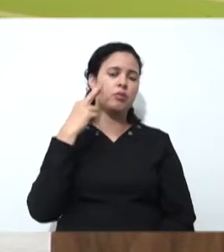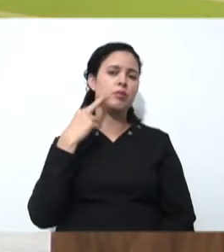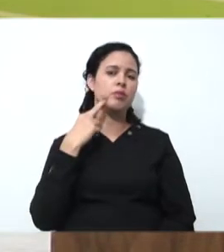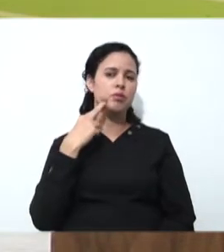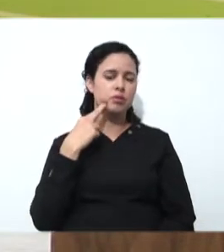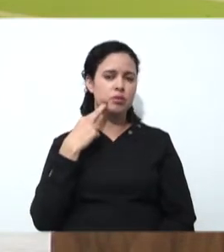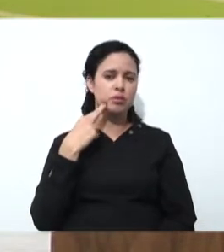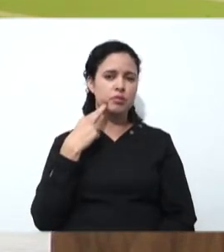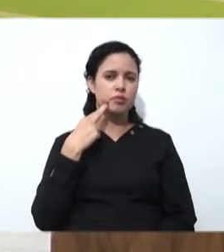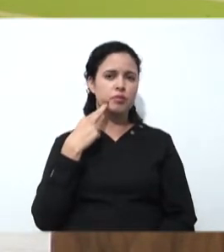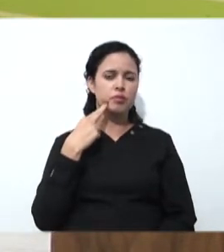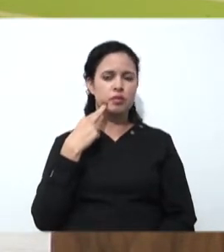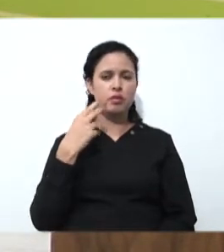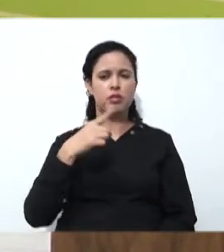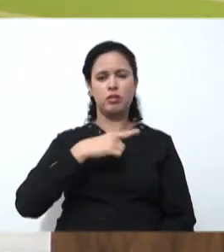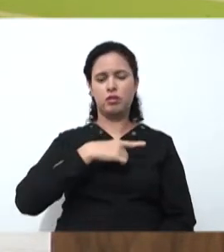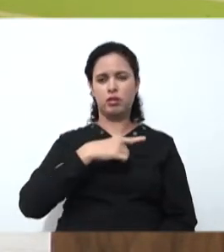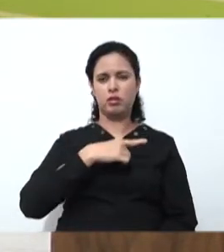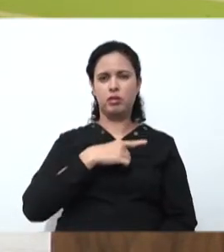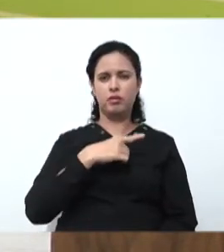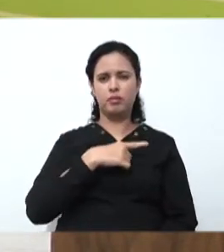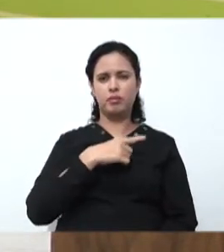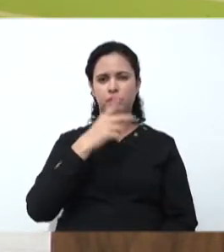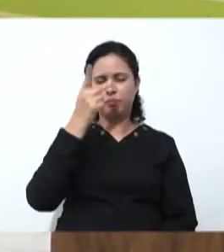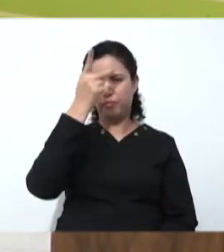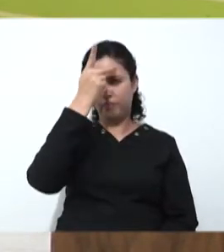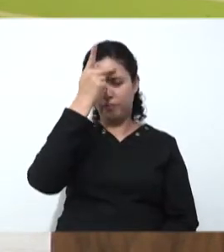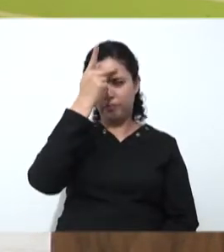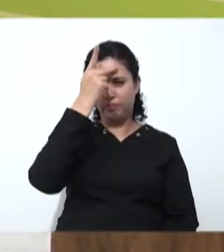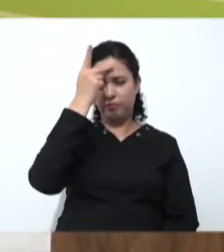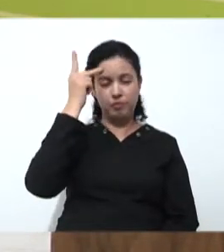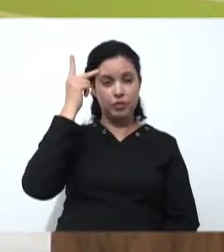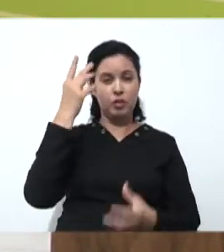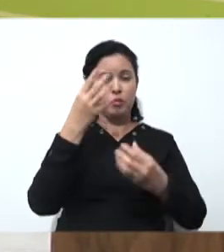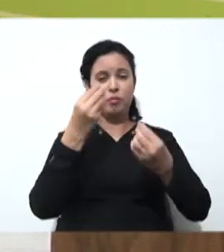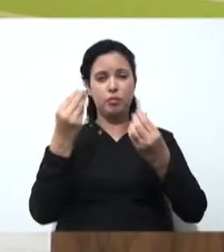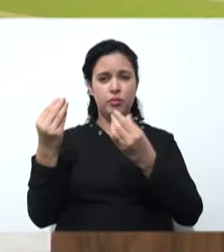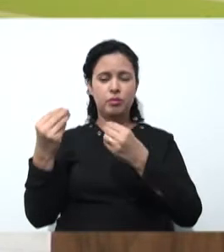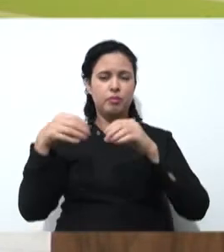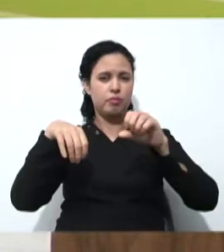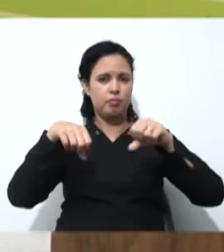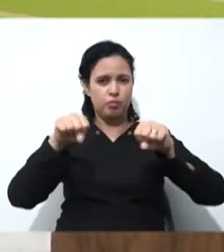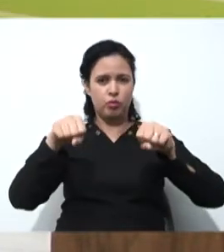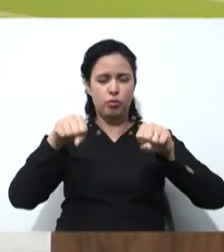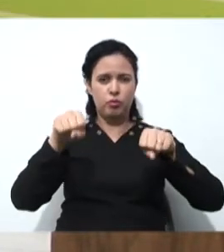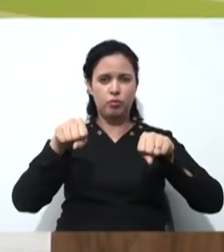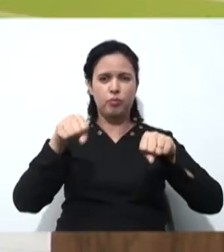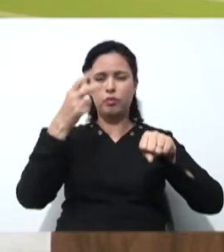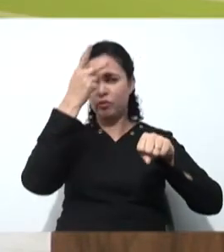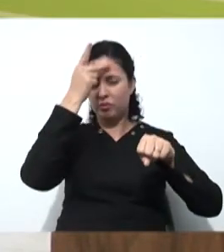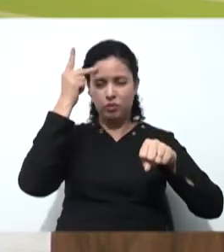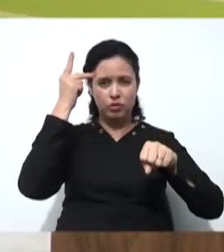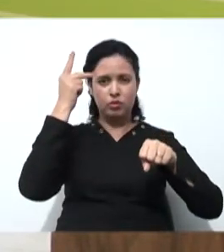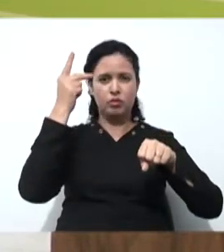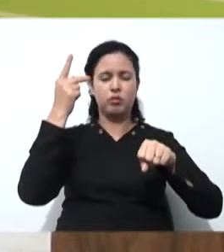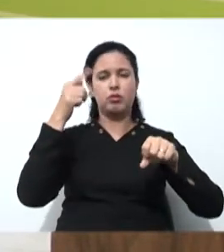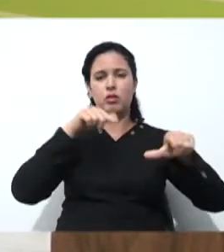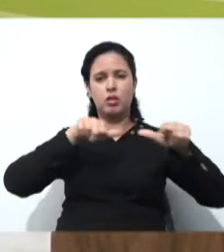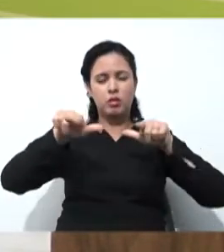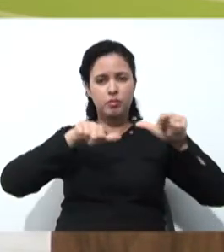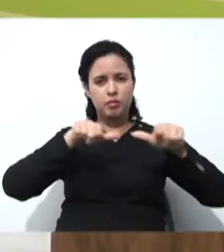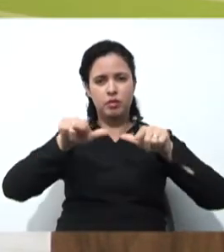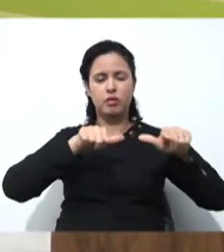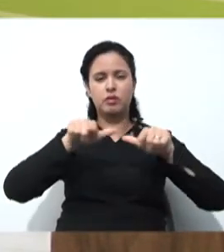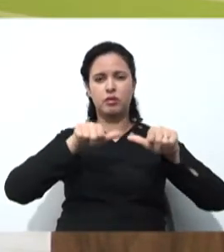muito isso aqui, elas têm um contingente de motocicleta muito grande. E as pessoas trabalham durante o dia e